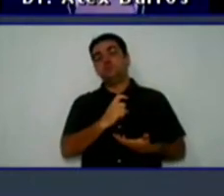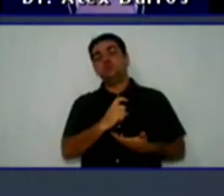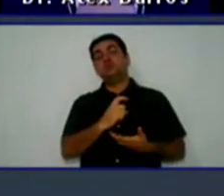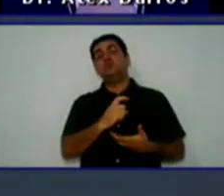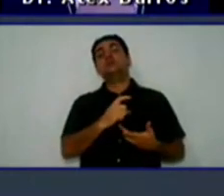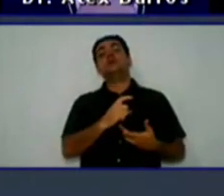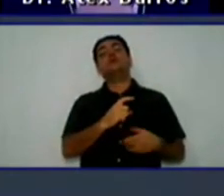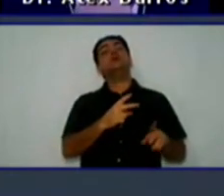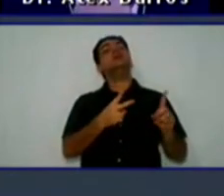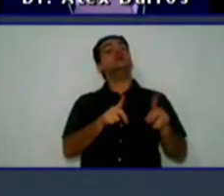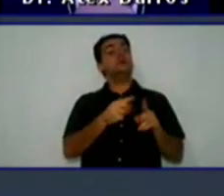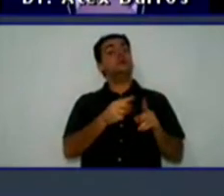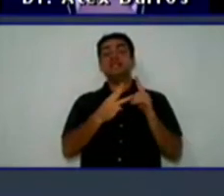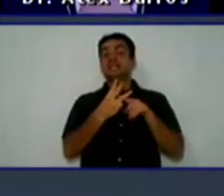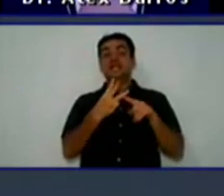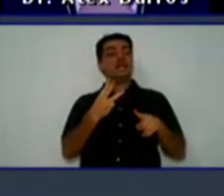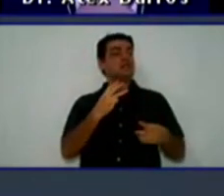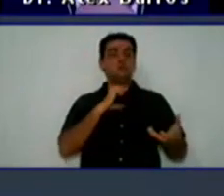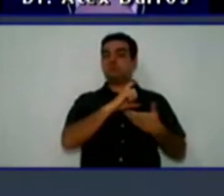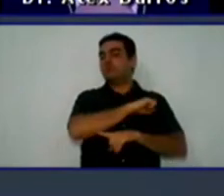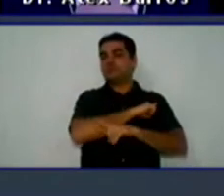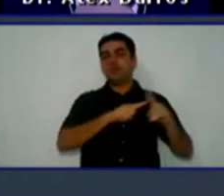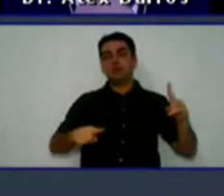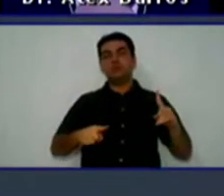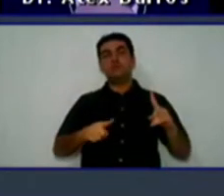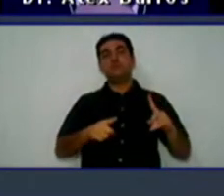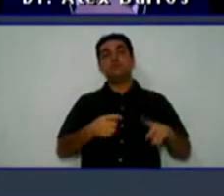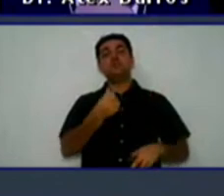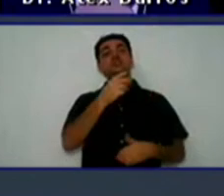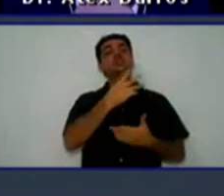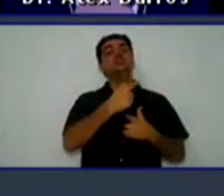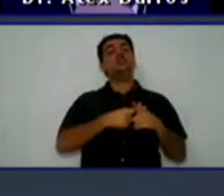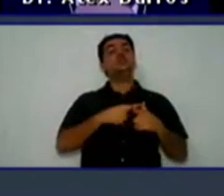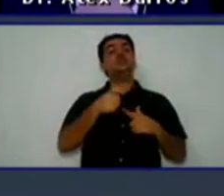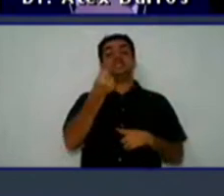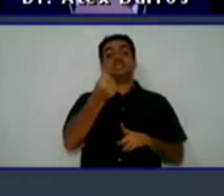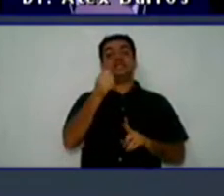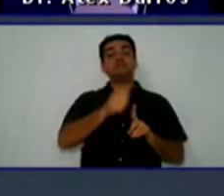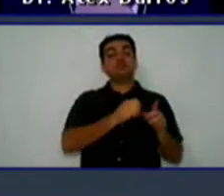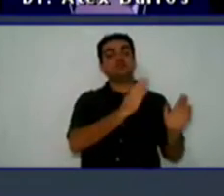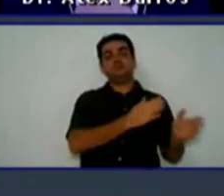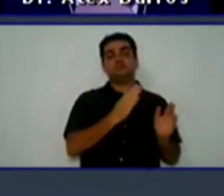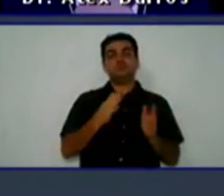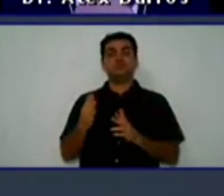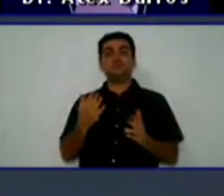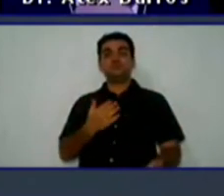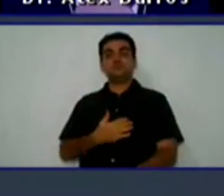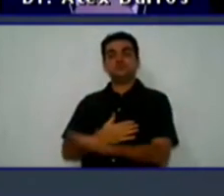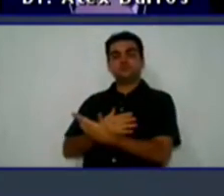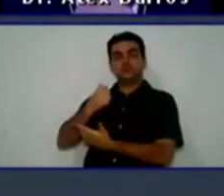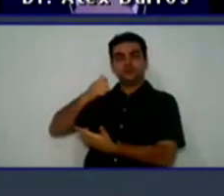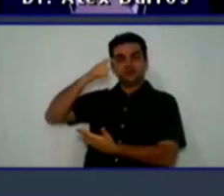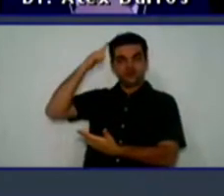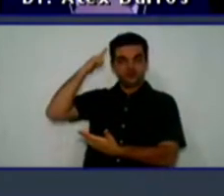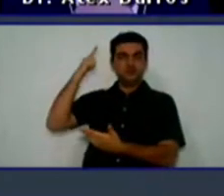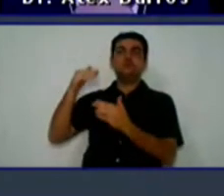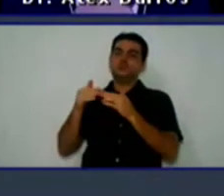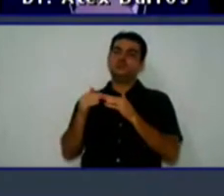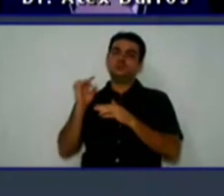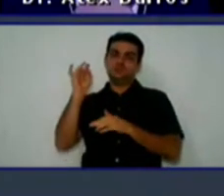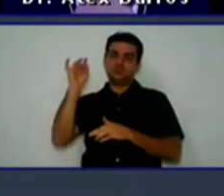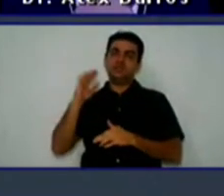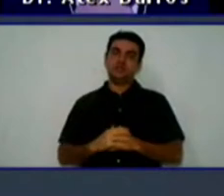suspende 3 cotas do fundo partidário parceladas em 6 vezes. O ministro Alexandre de Moraes havia pedido